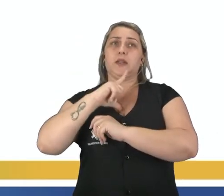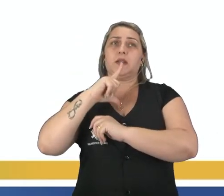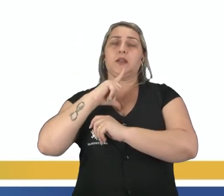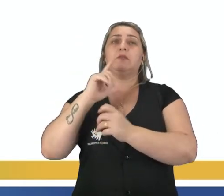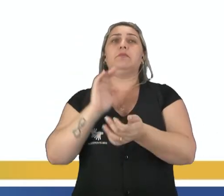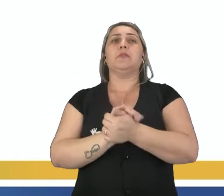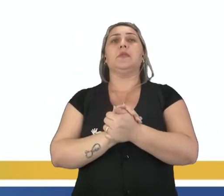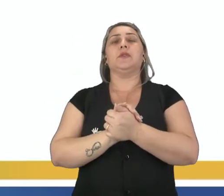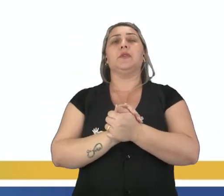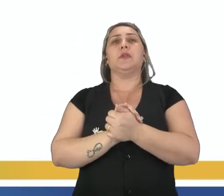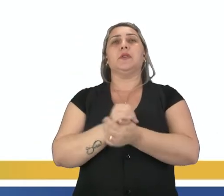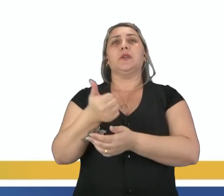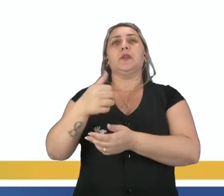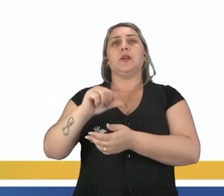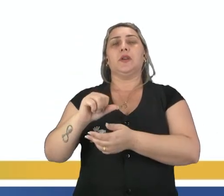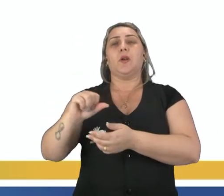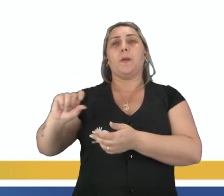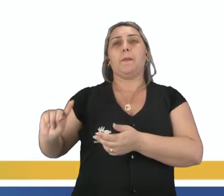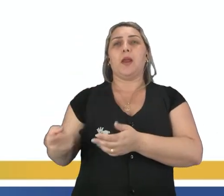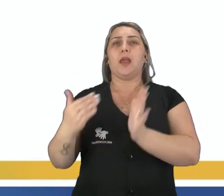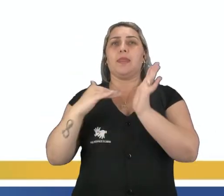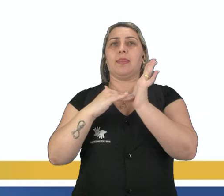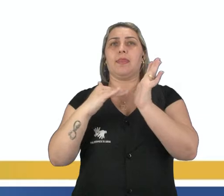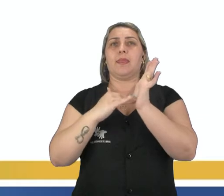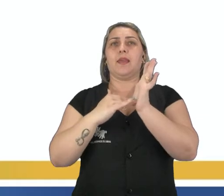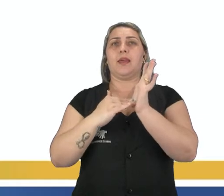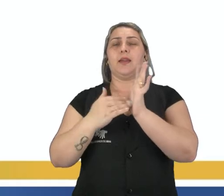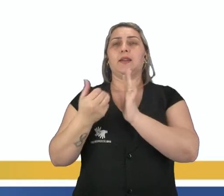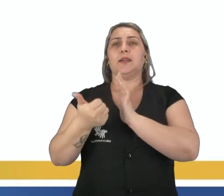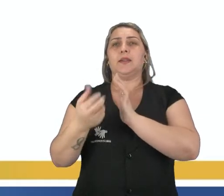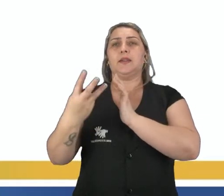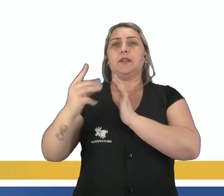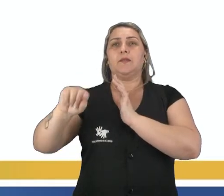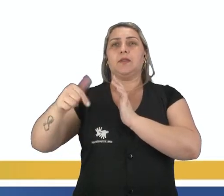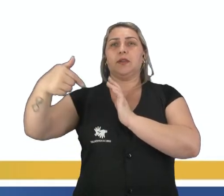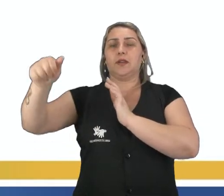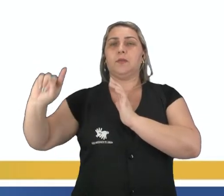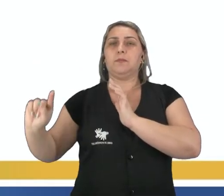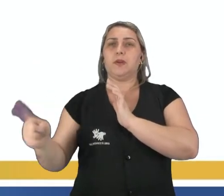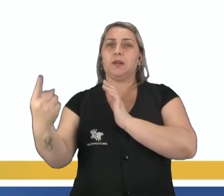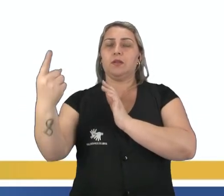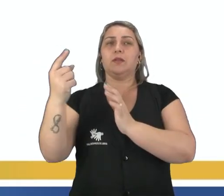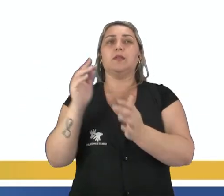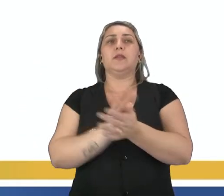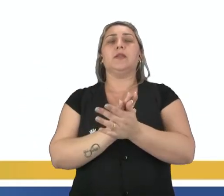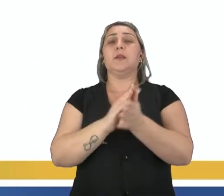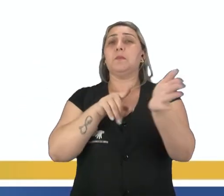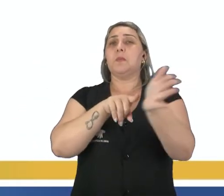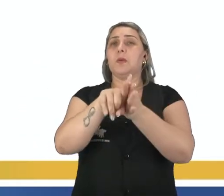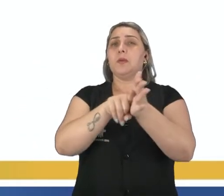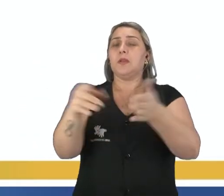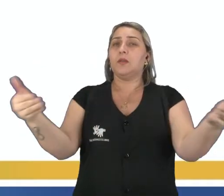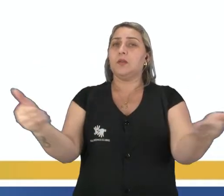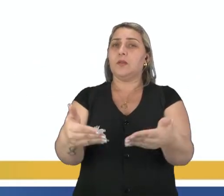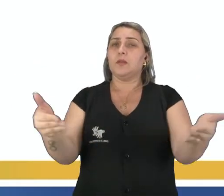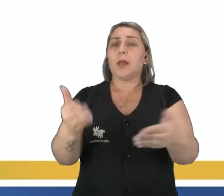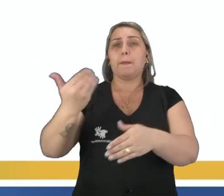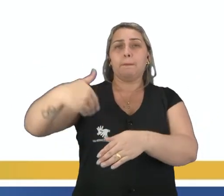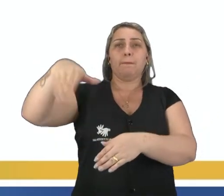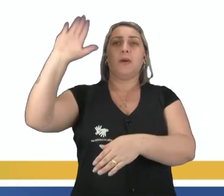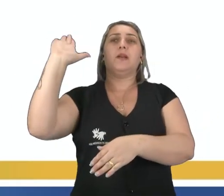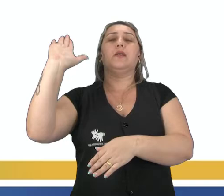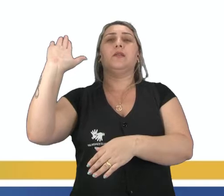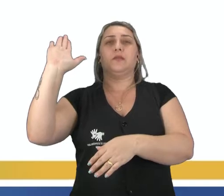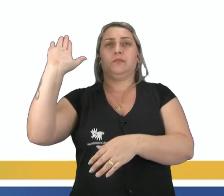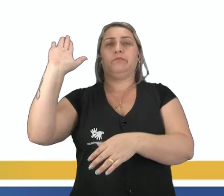aí, saindo de 19 milhões até chegar a 3,7 milhões. Dados de hoje são muito